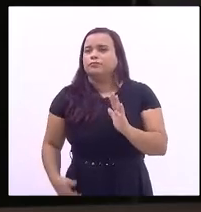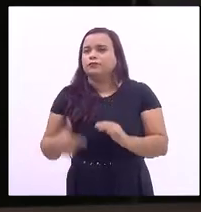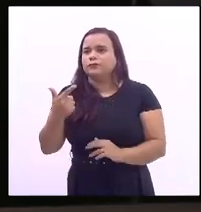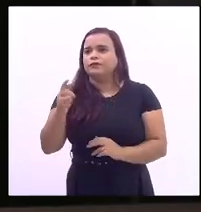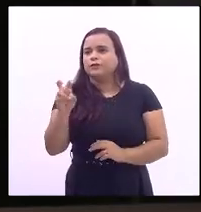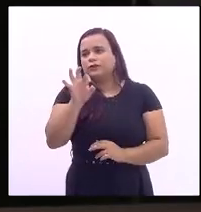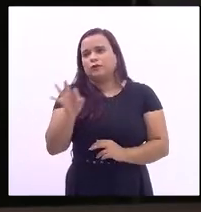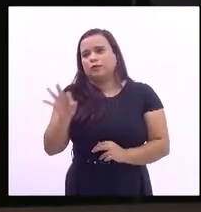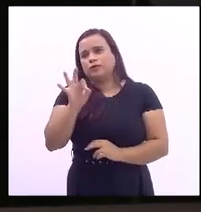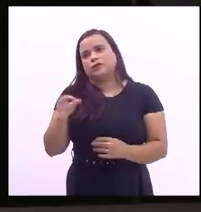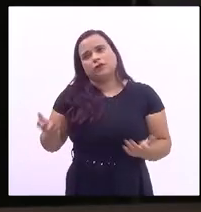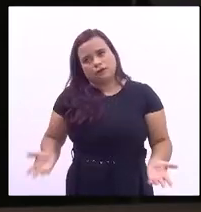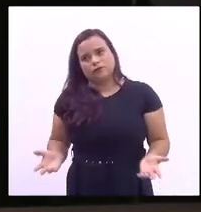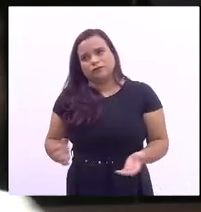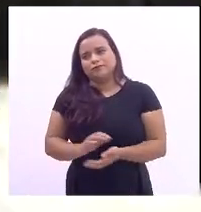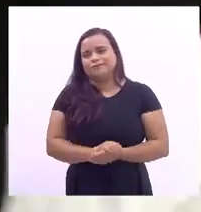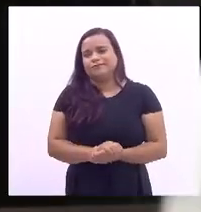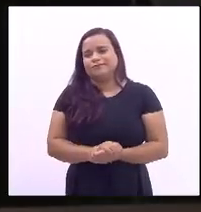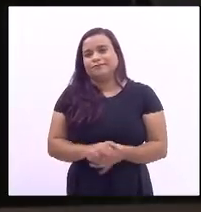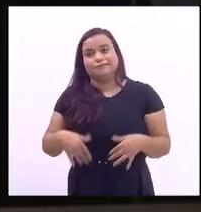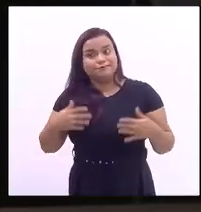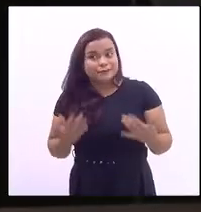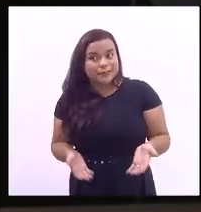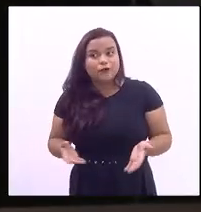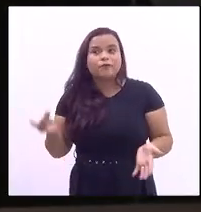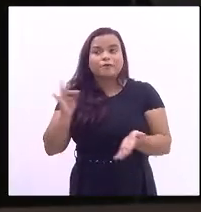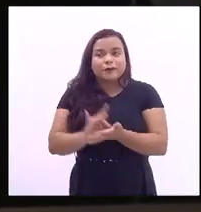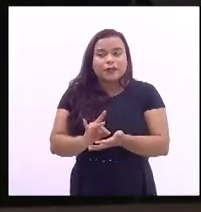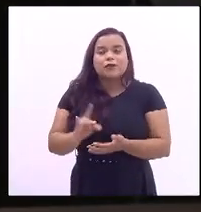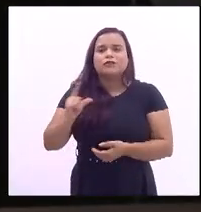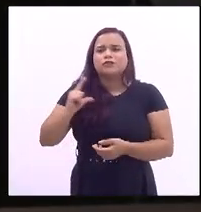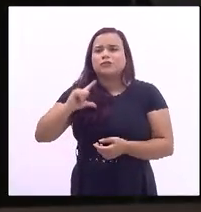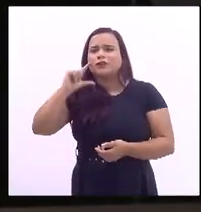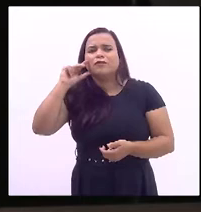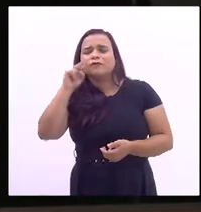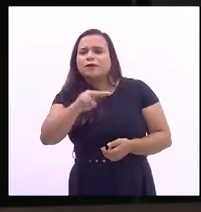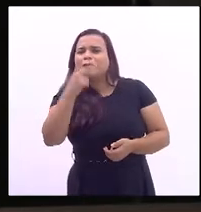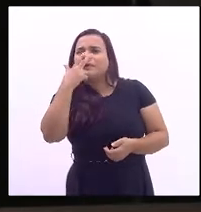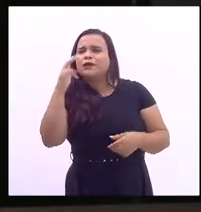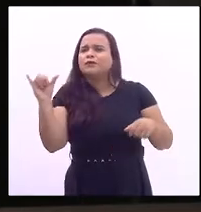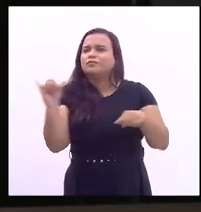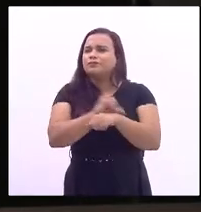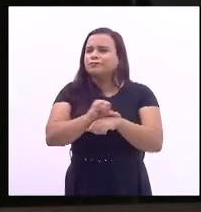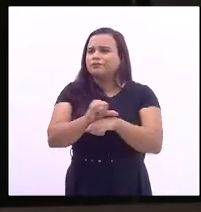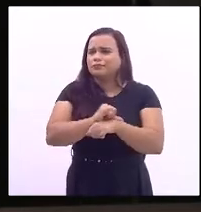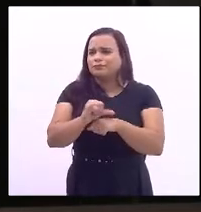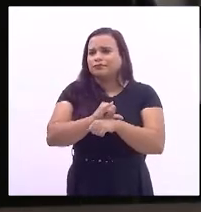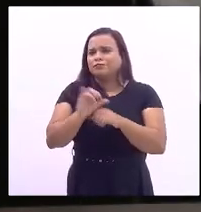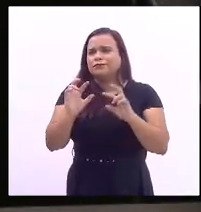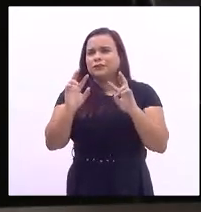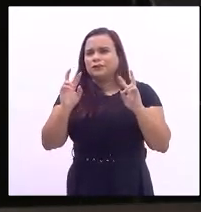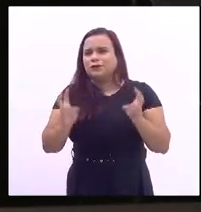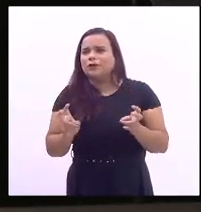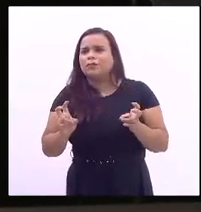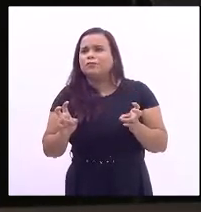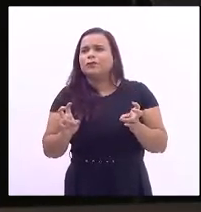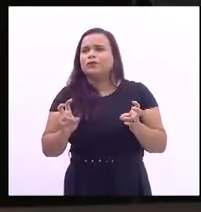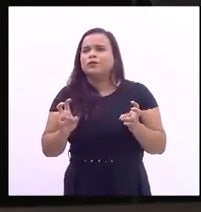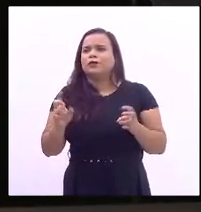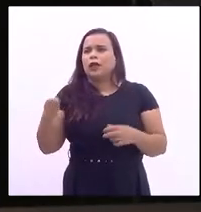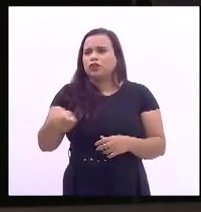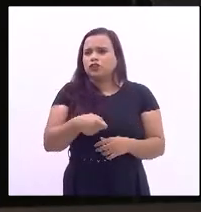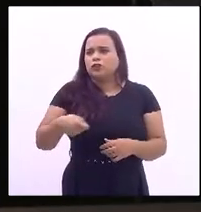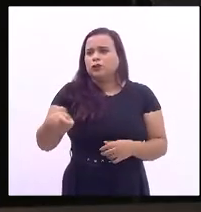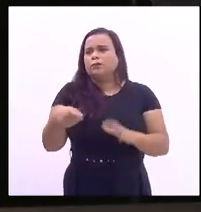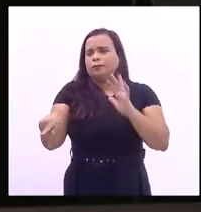desconto de 25 por cento Então na verdade o que a gente está vendo aqui né sob o manto né do regime